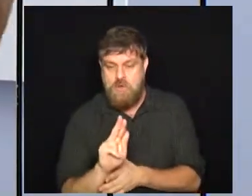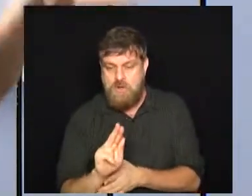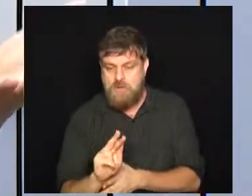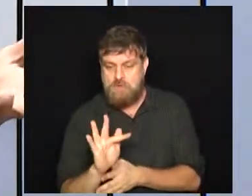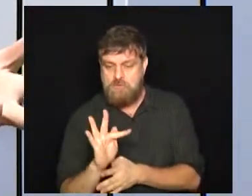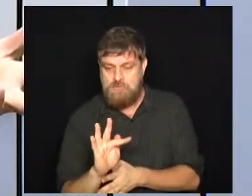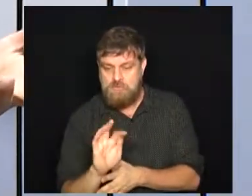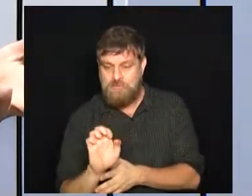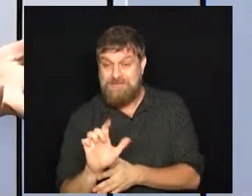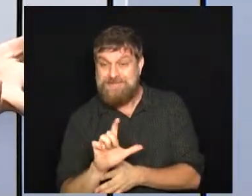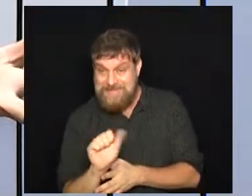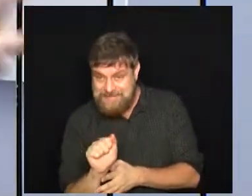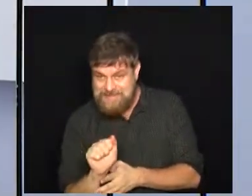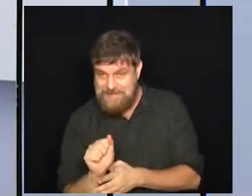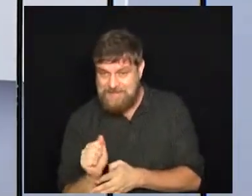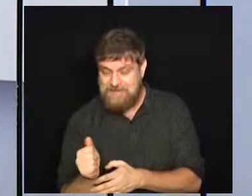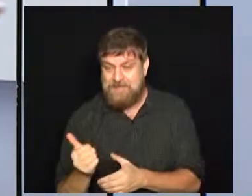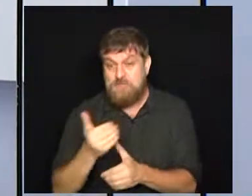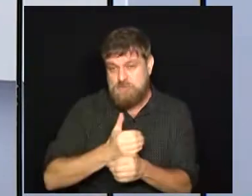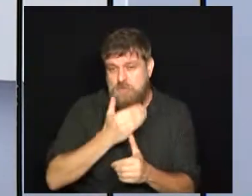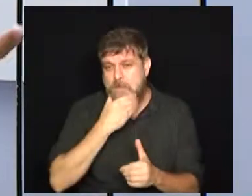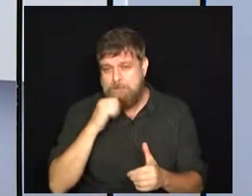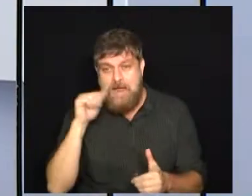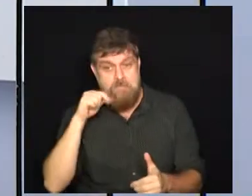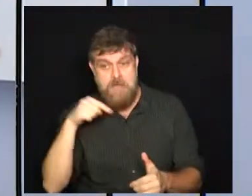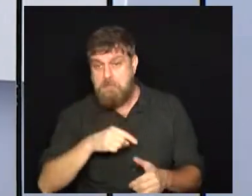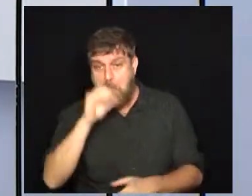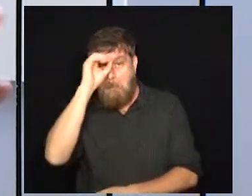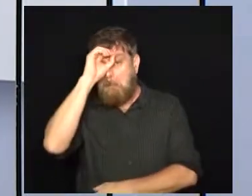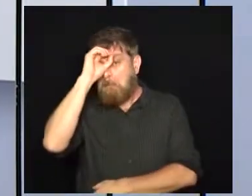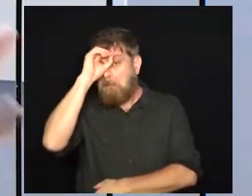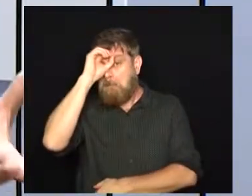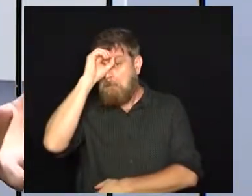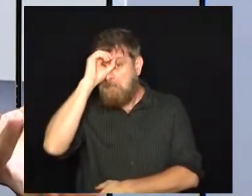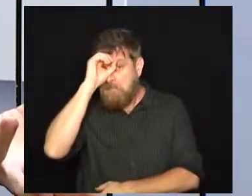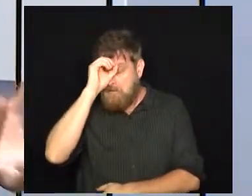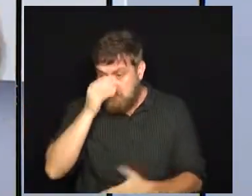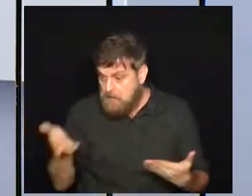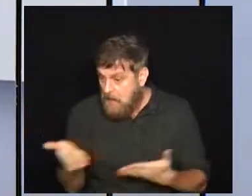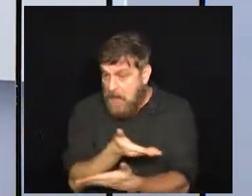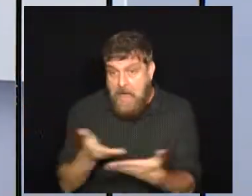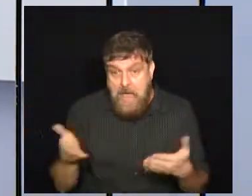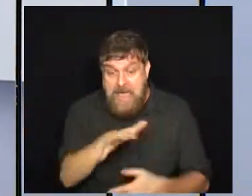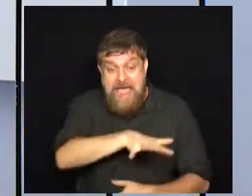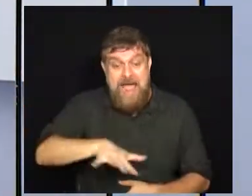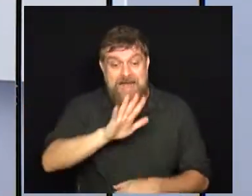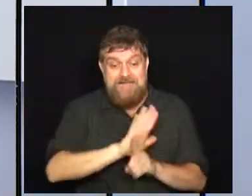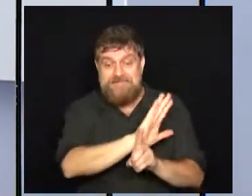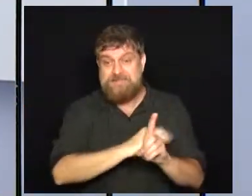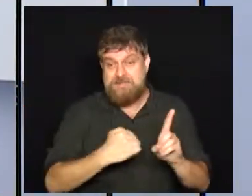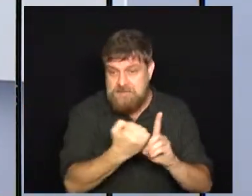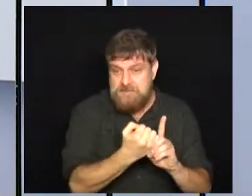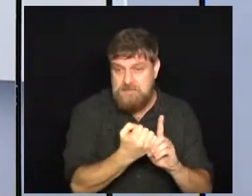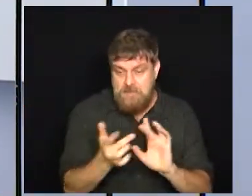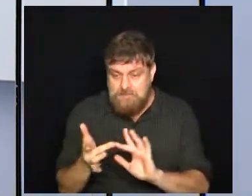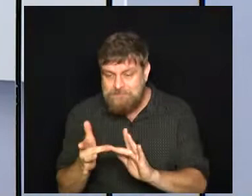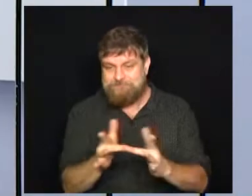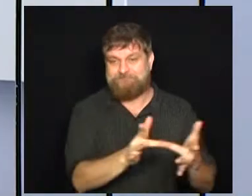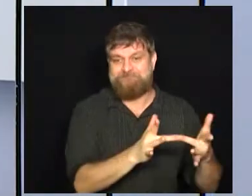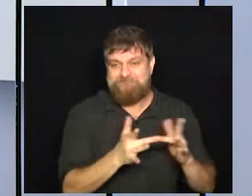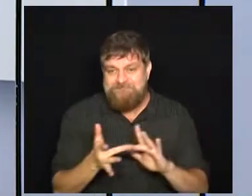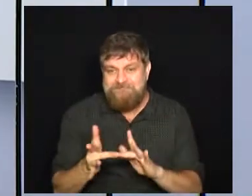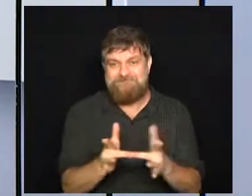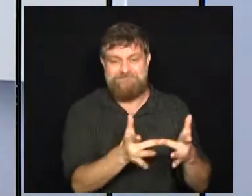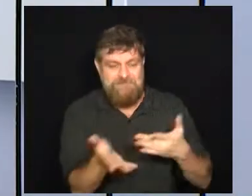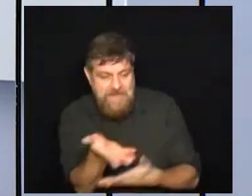que não conheciam o SEAMO. Então, assim, e faz parte da mesma área, da assistência. Então, acho que falta articulação.